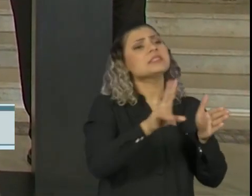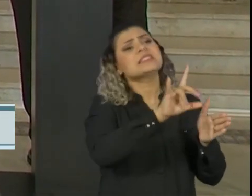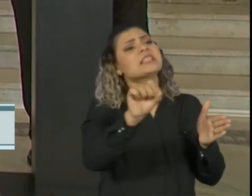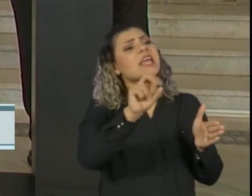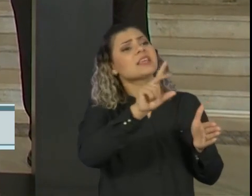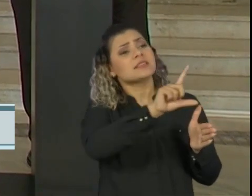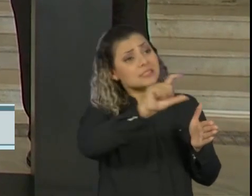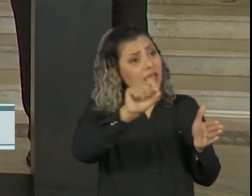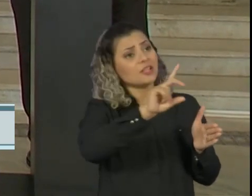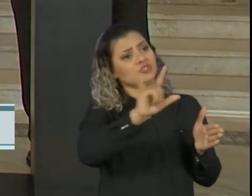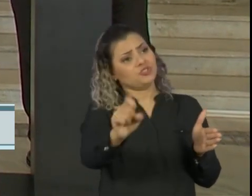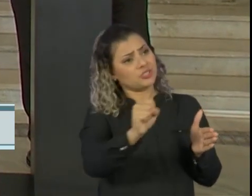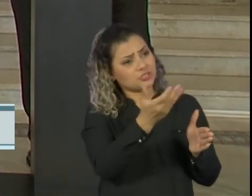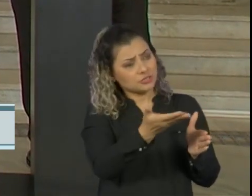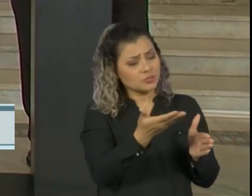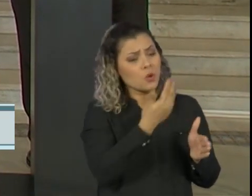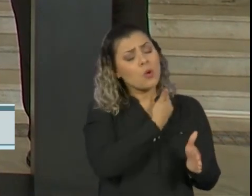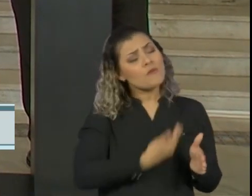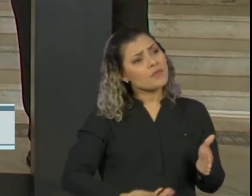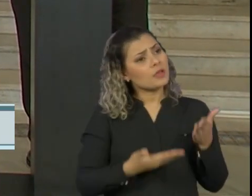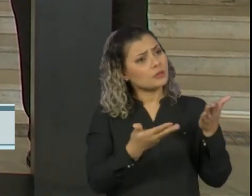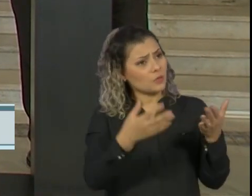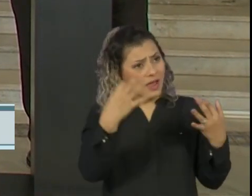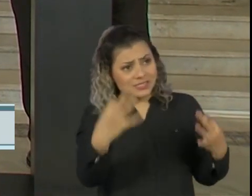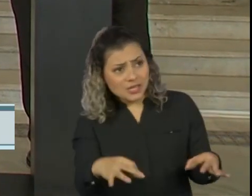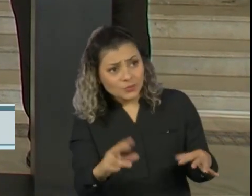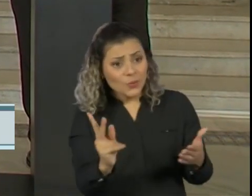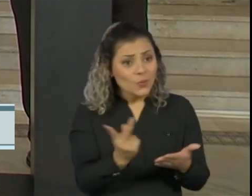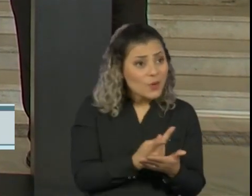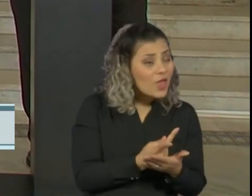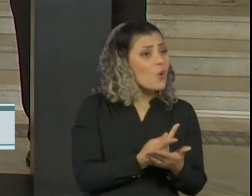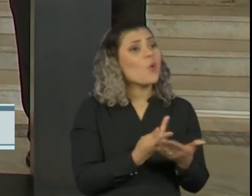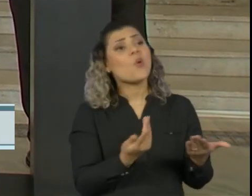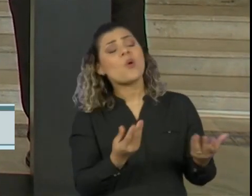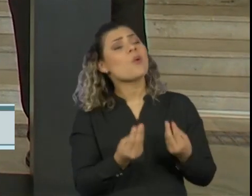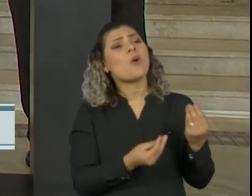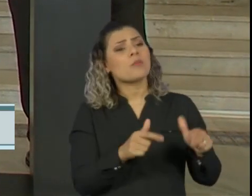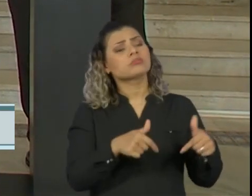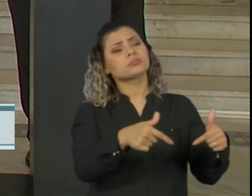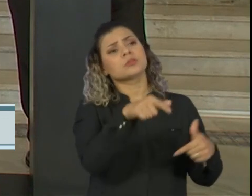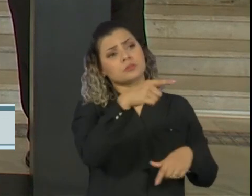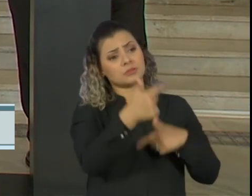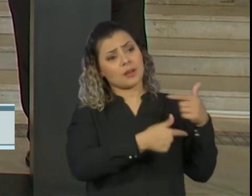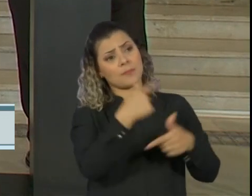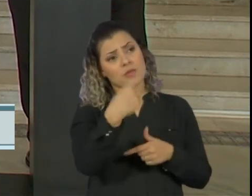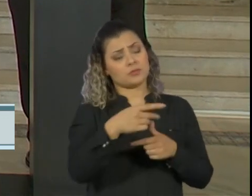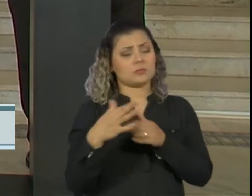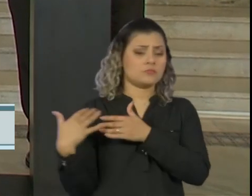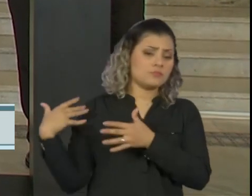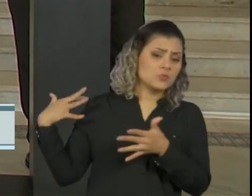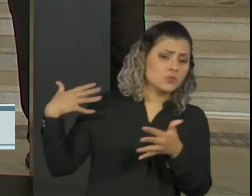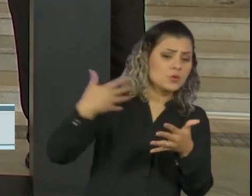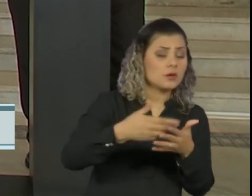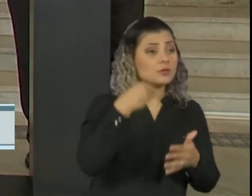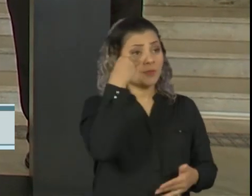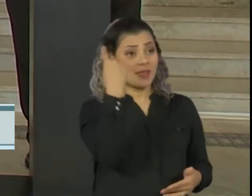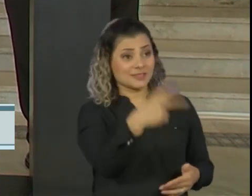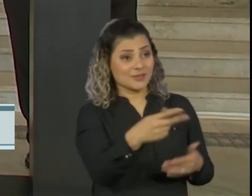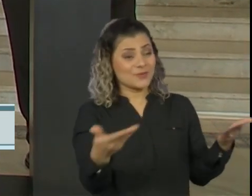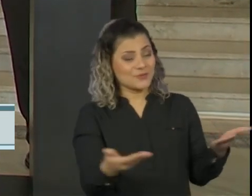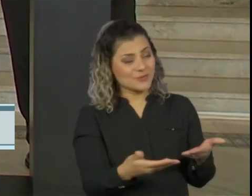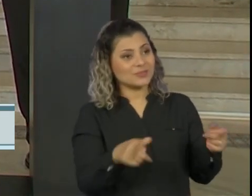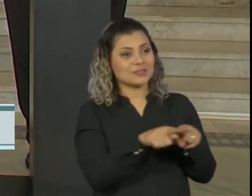uma avaliação onde o governo acertou, onde ele eventualmente tenha errado, alguma coisa que o senhor, com a experiência que tem hoje no